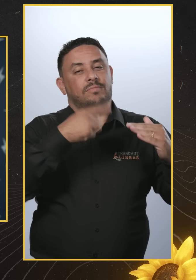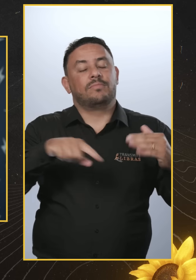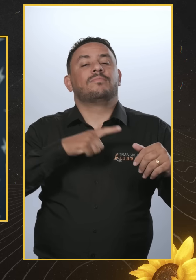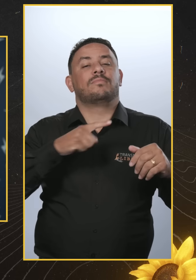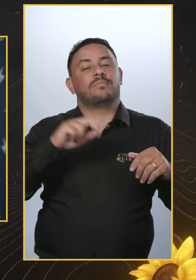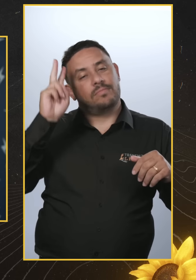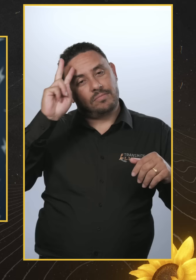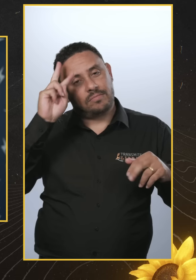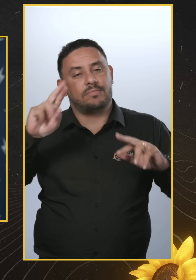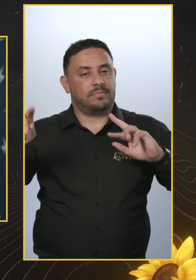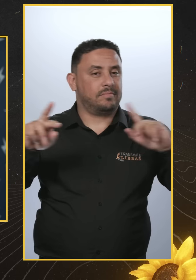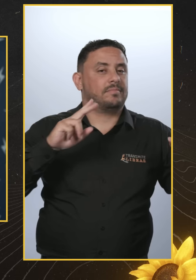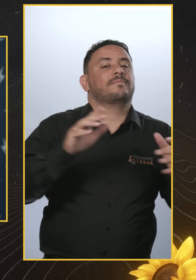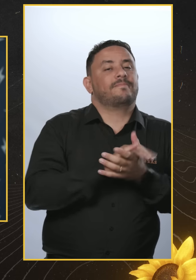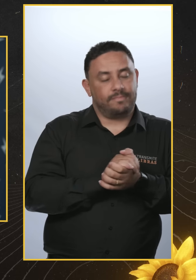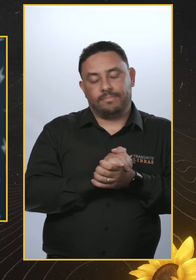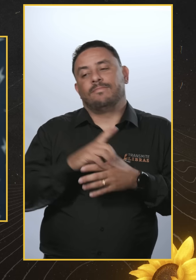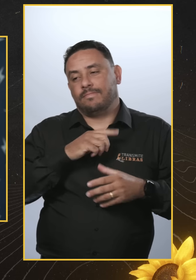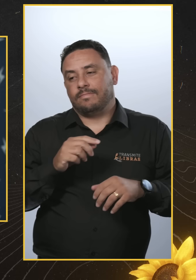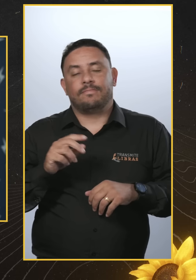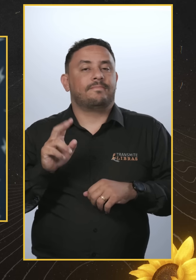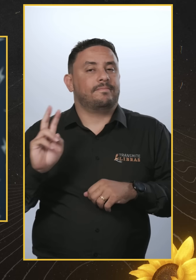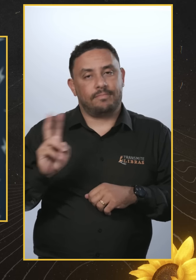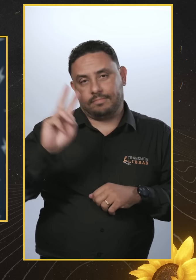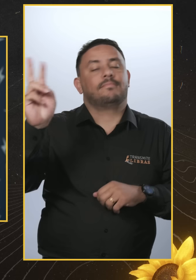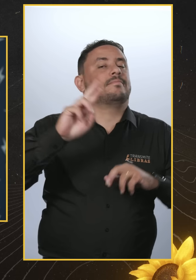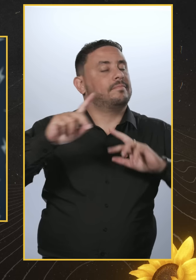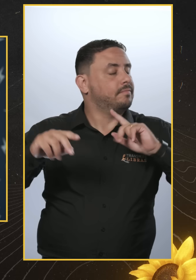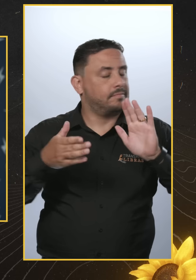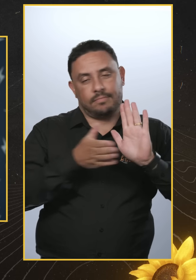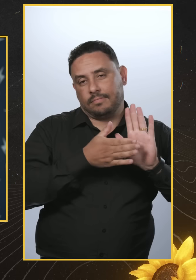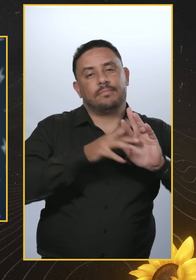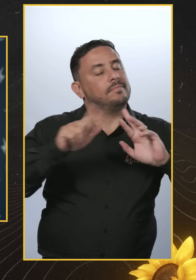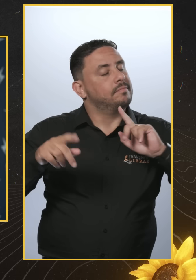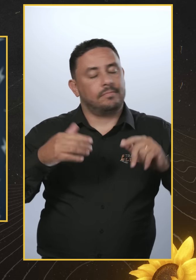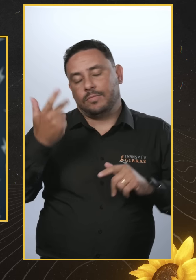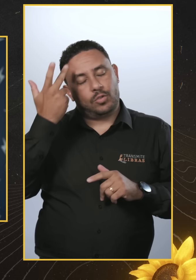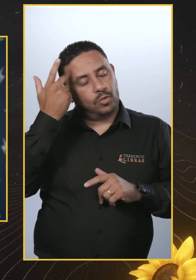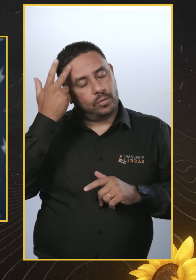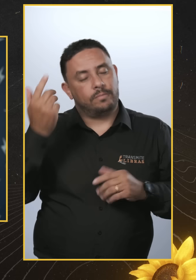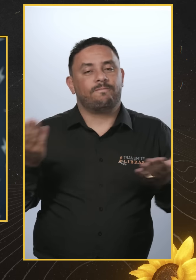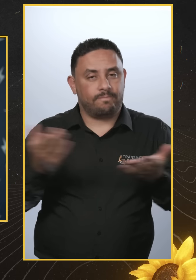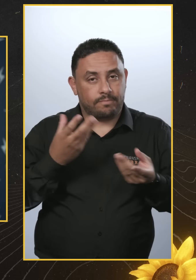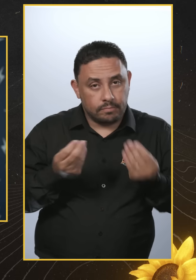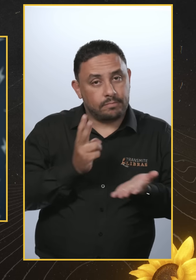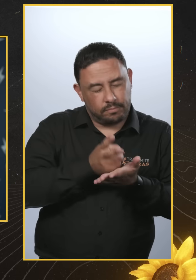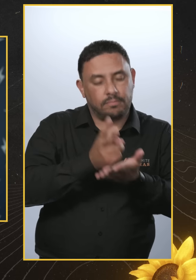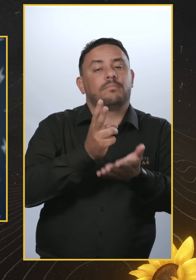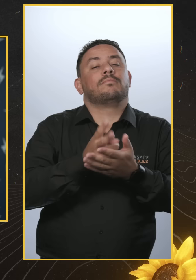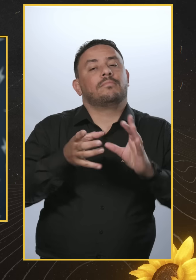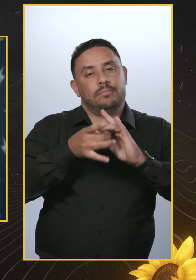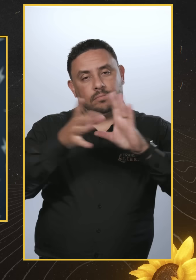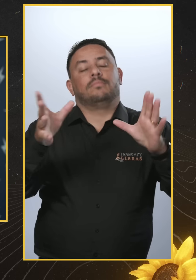tem histórico diferente a gente tem e e valores diferentes a gente tem propósito diferente isso é normal Uhum agora eu quero manter número um essa